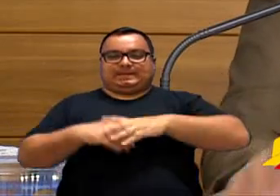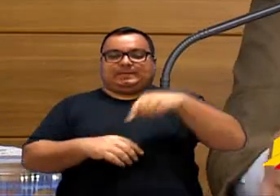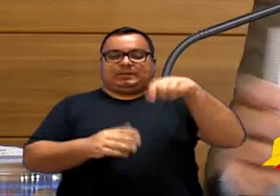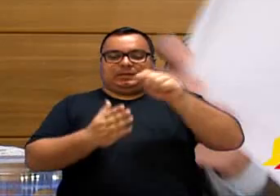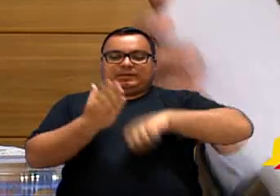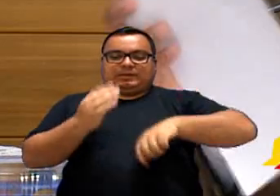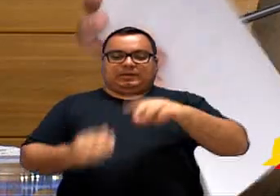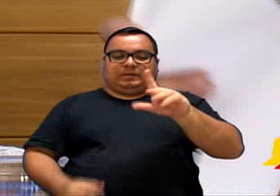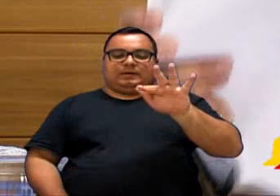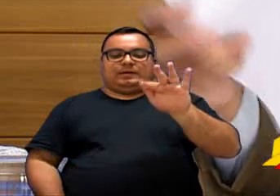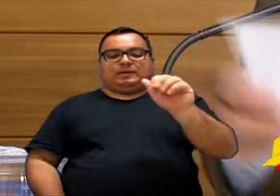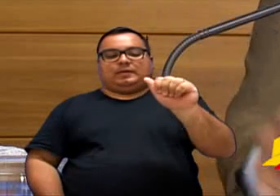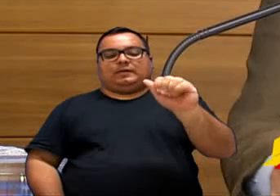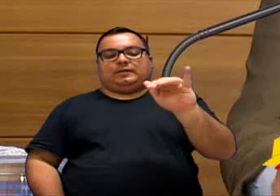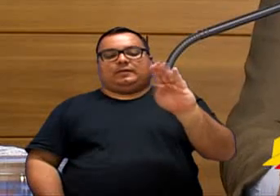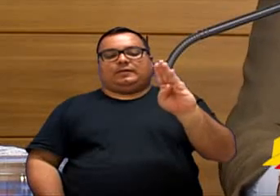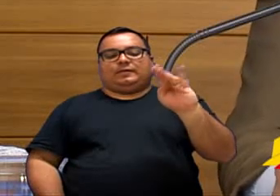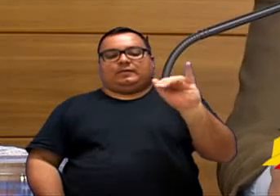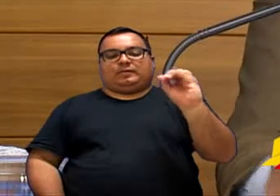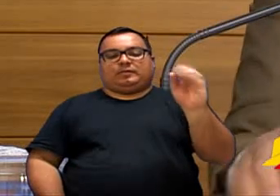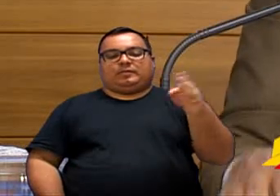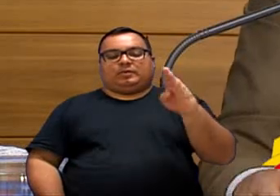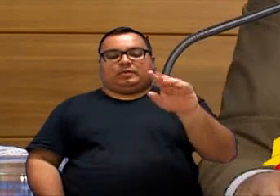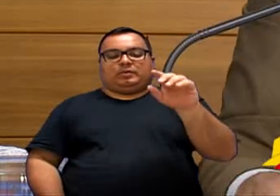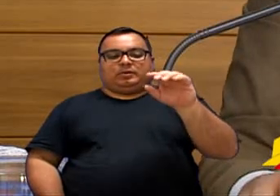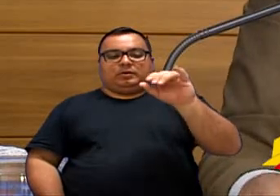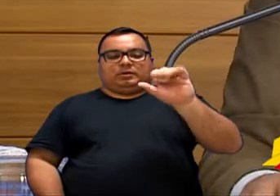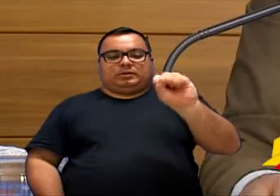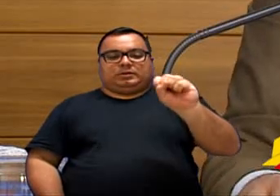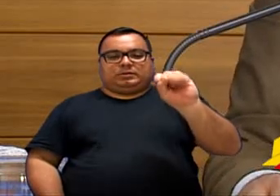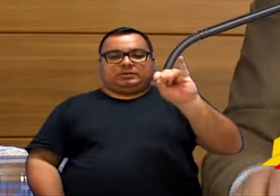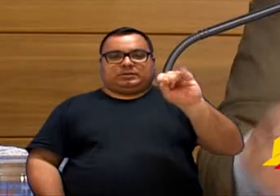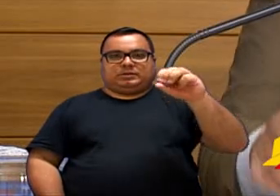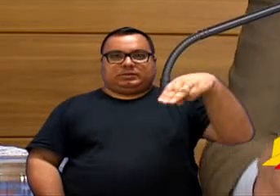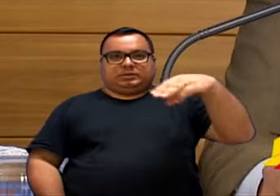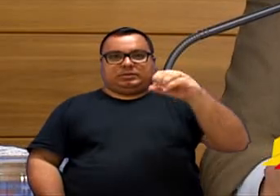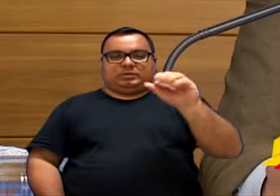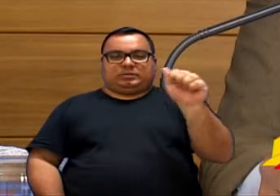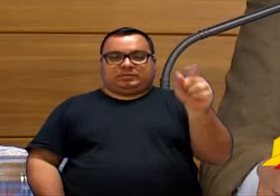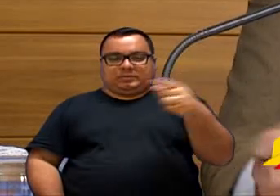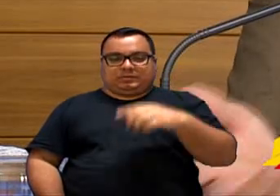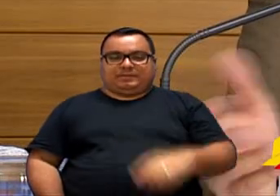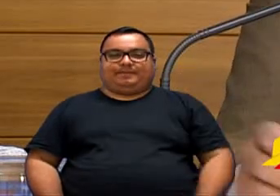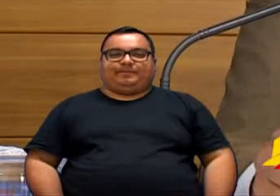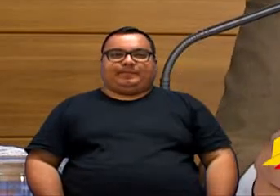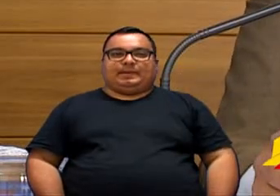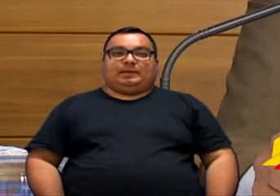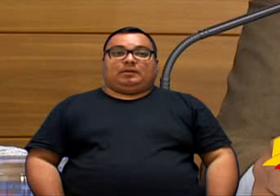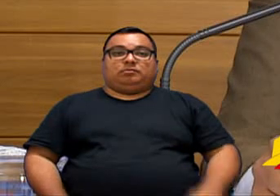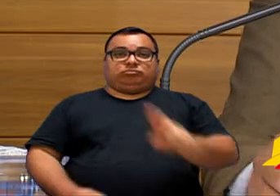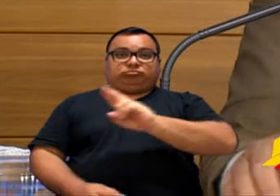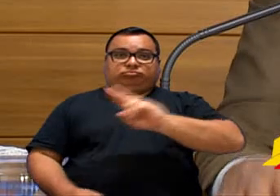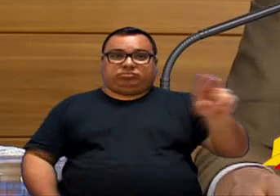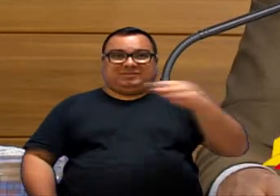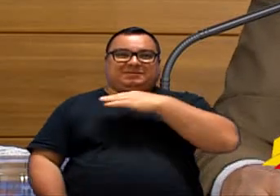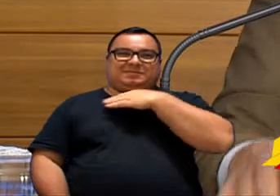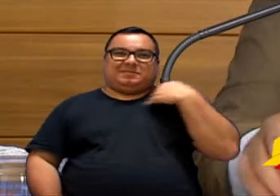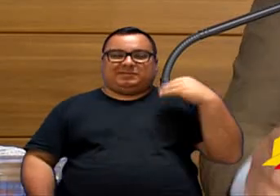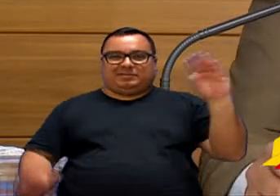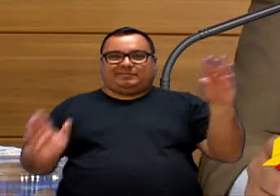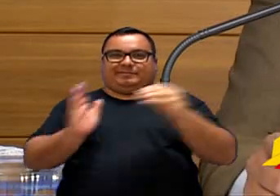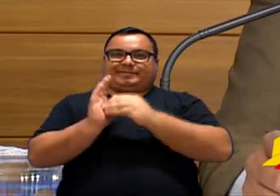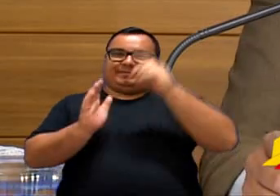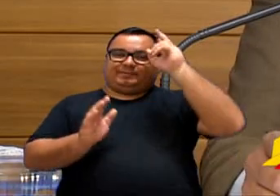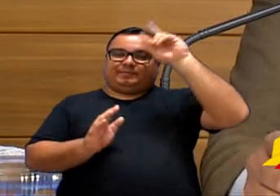Voto de profundo pesar pelo falecimento do senhor João Carlos Correia, que foi conhecido lá em Brigadeiro